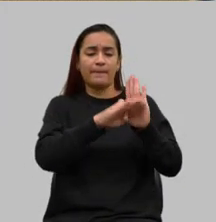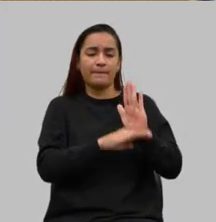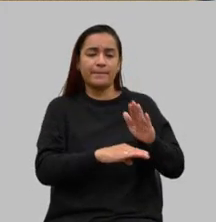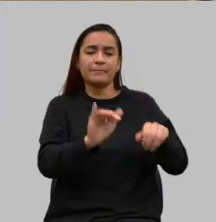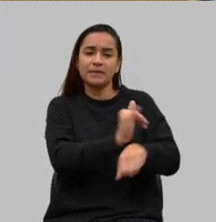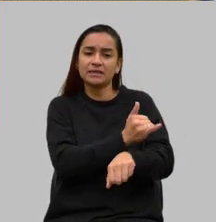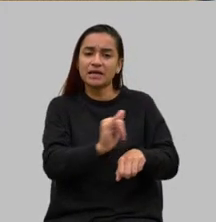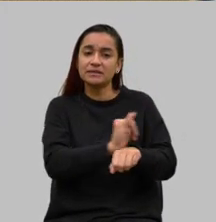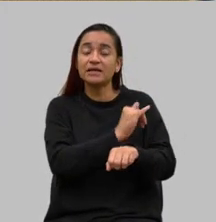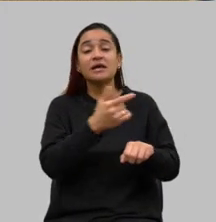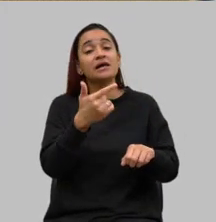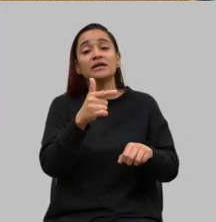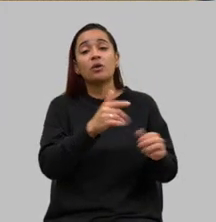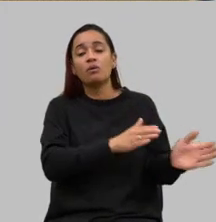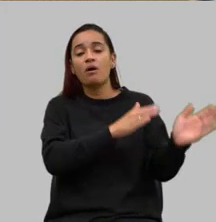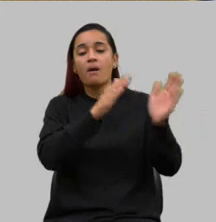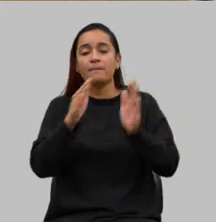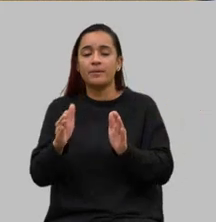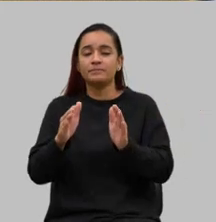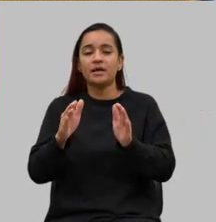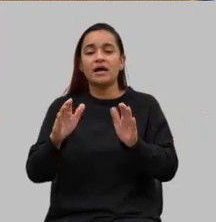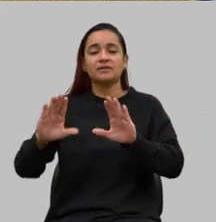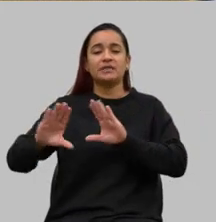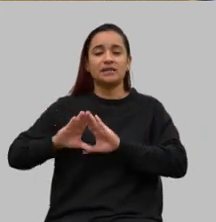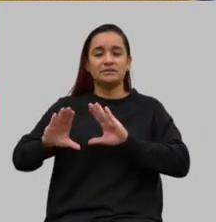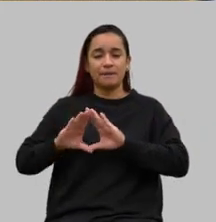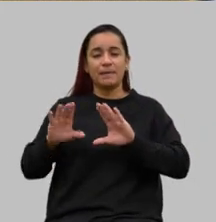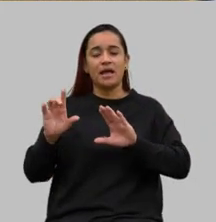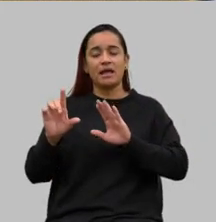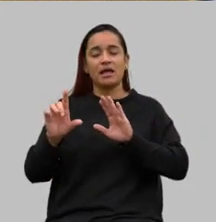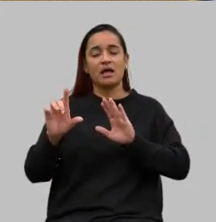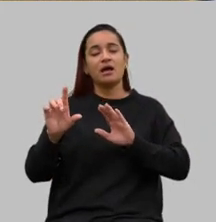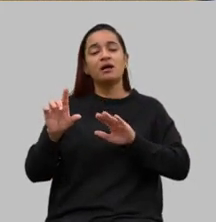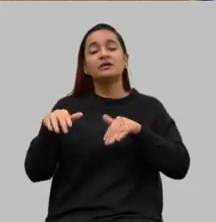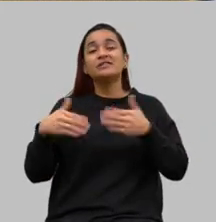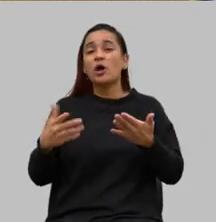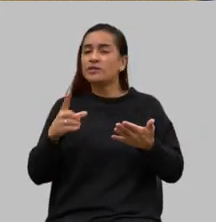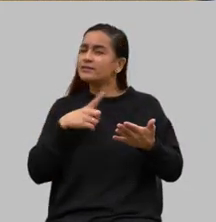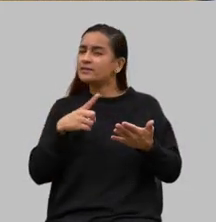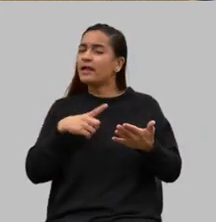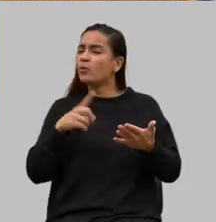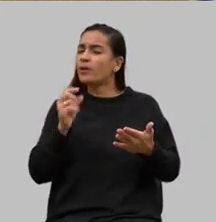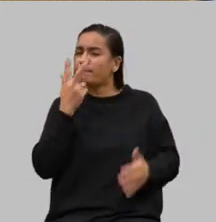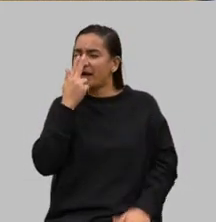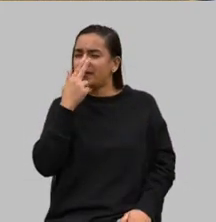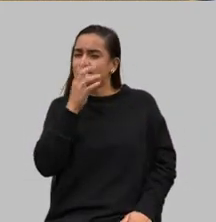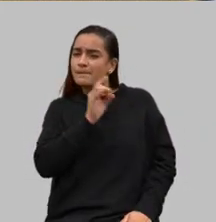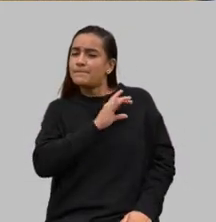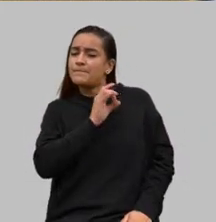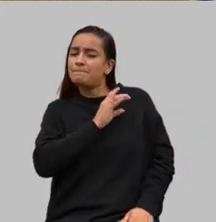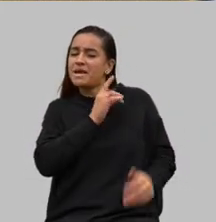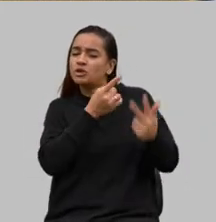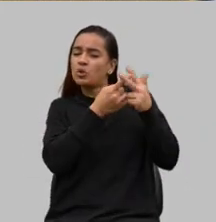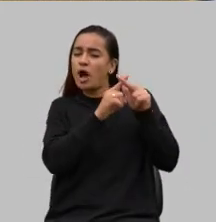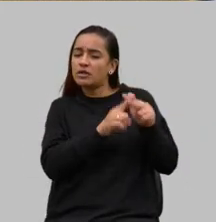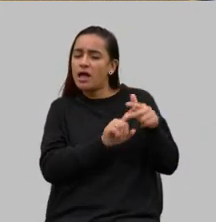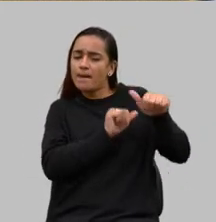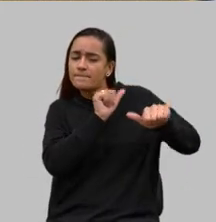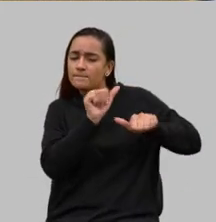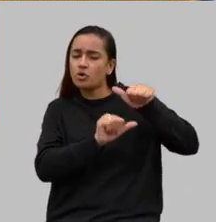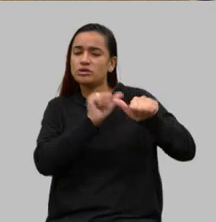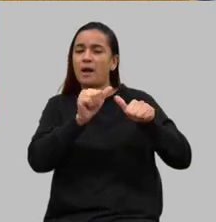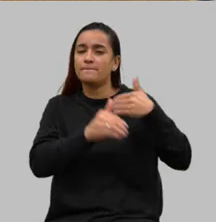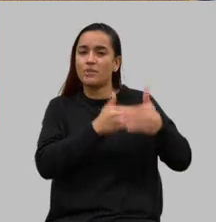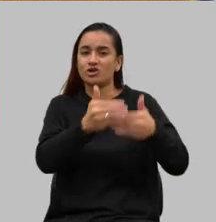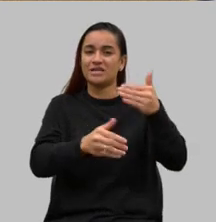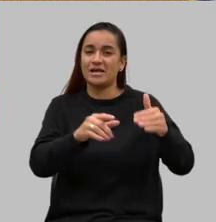crio da Assembleia Legislativa é há um medo de de alterações e processos legislativos então optou-se